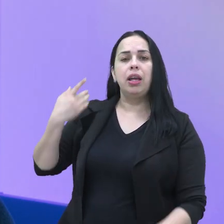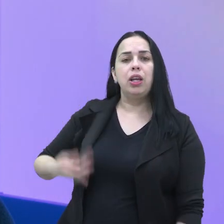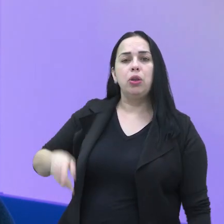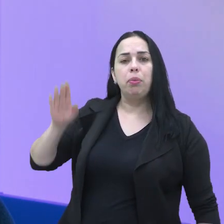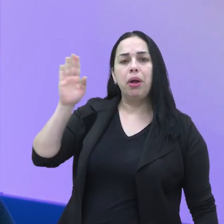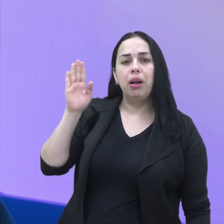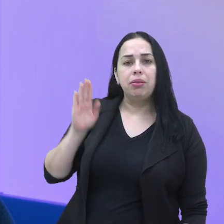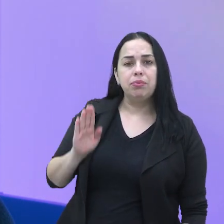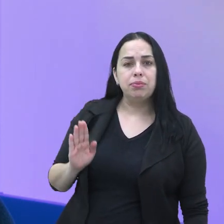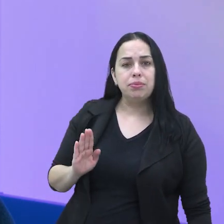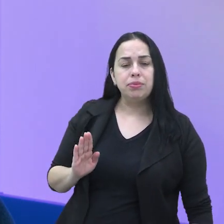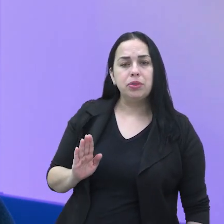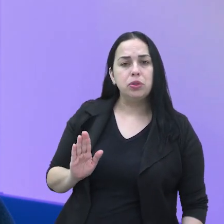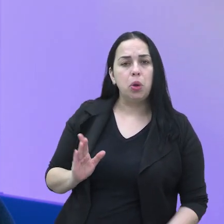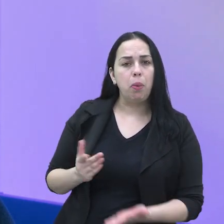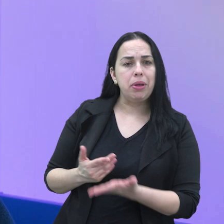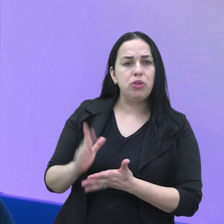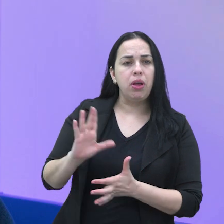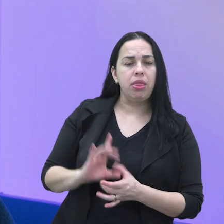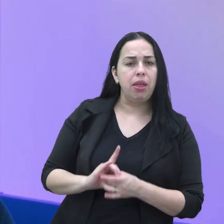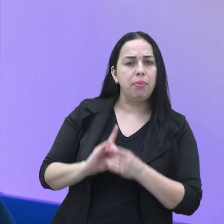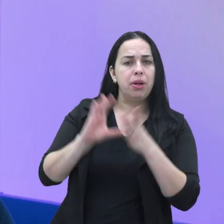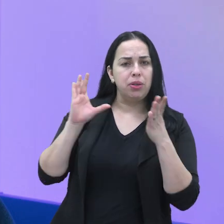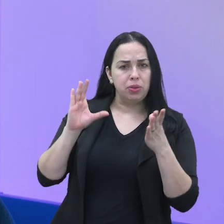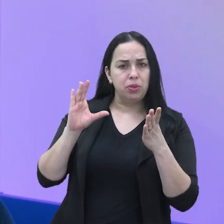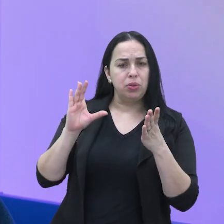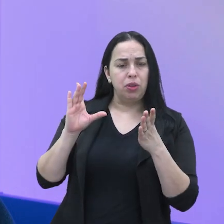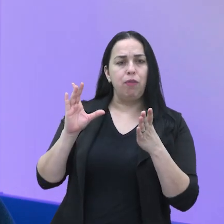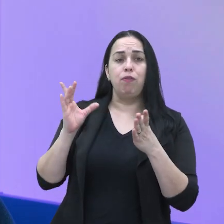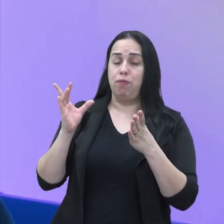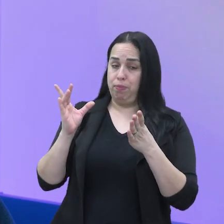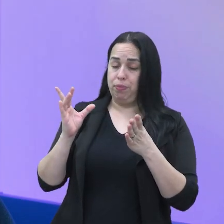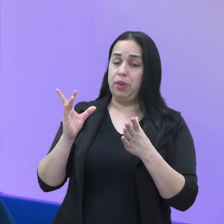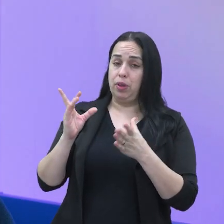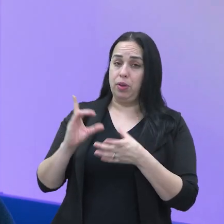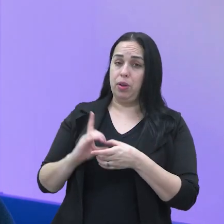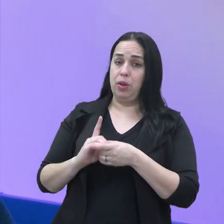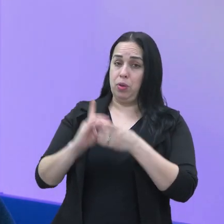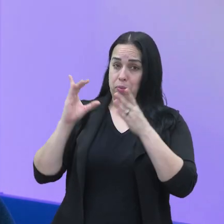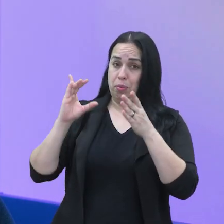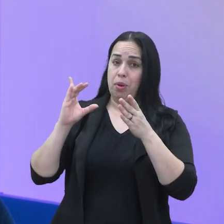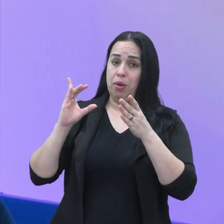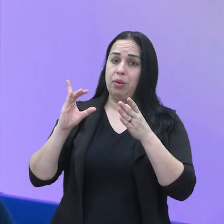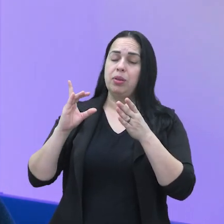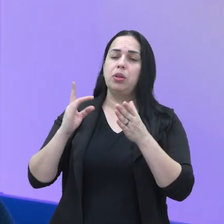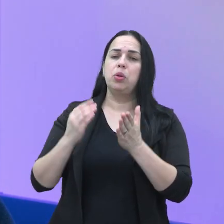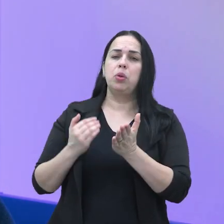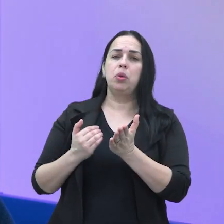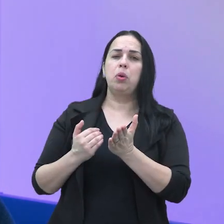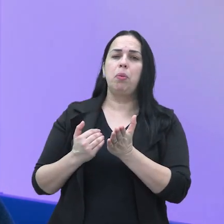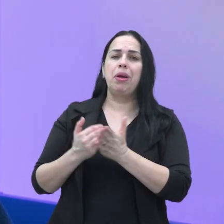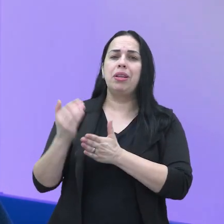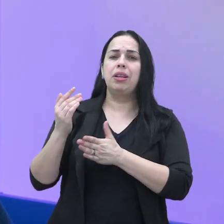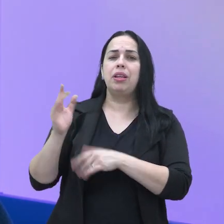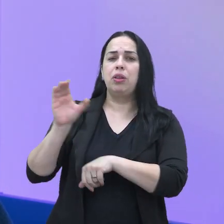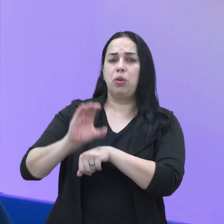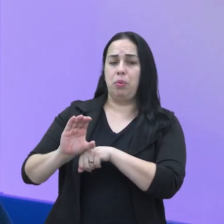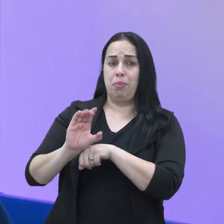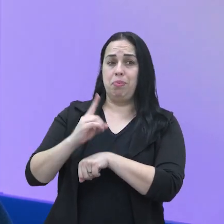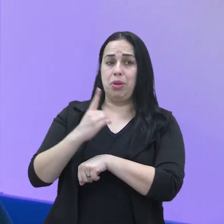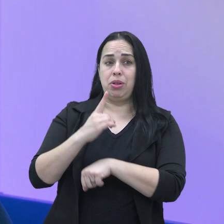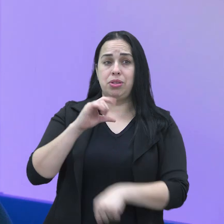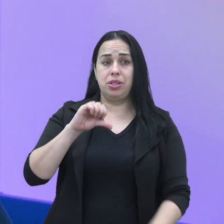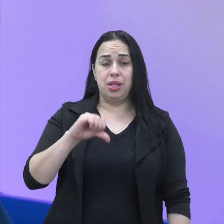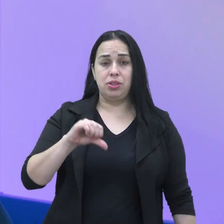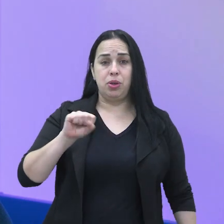O Brasil, ele teve a sua democracia reinstituída, né, reinaugurada, a partir da Constituição